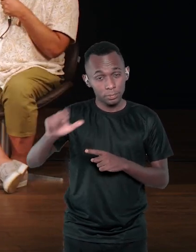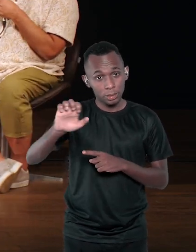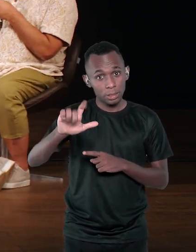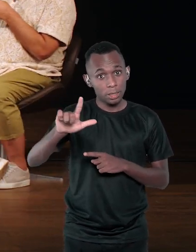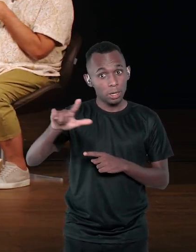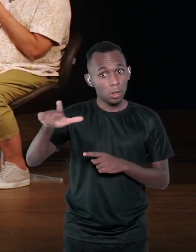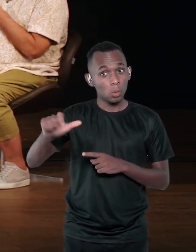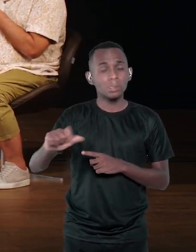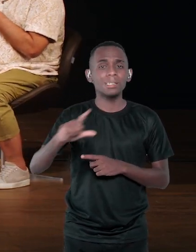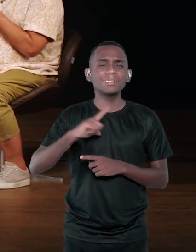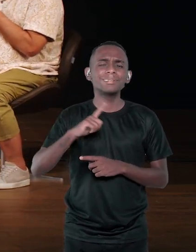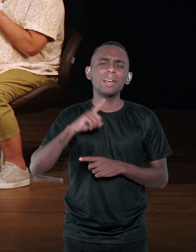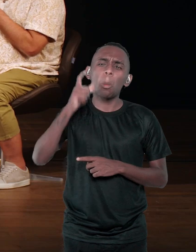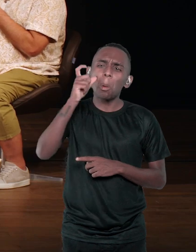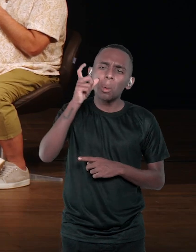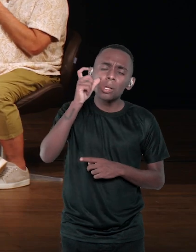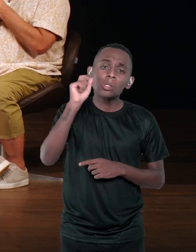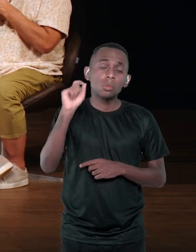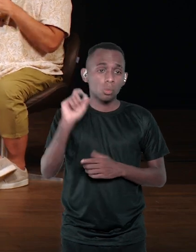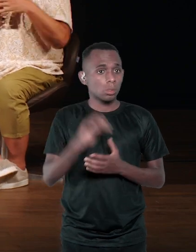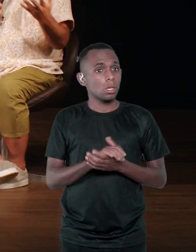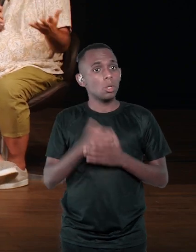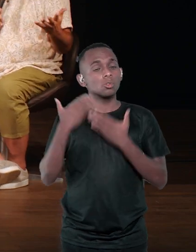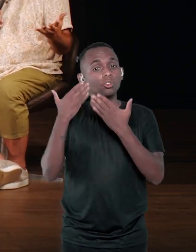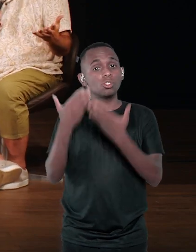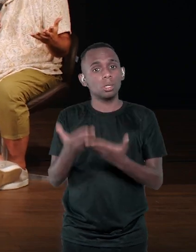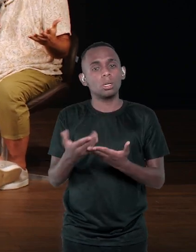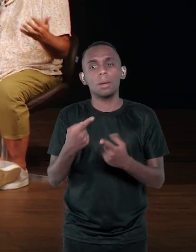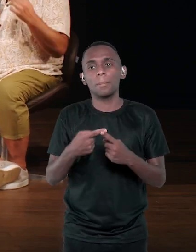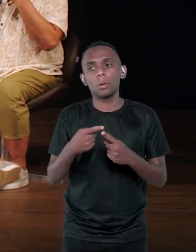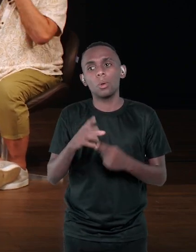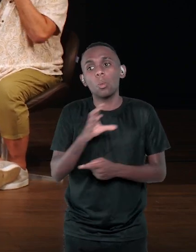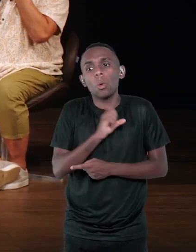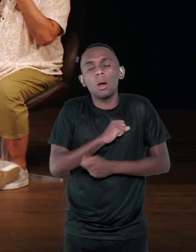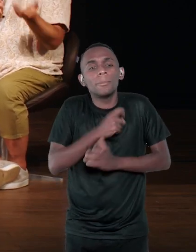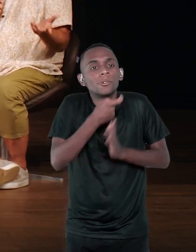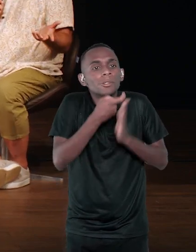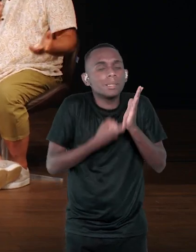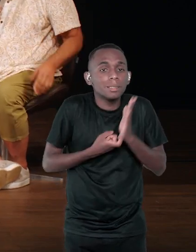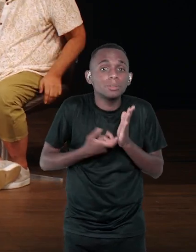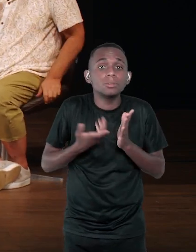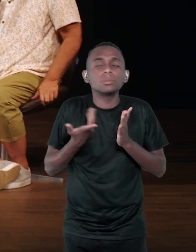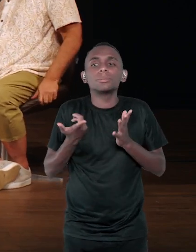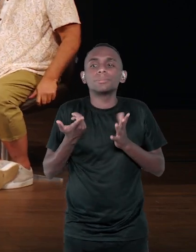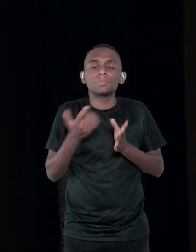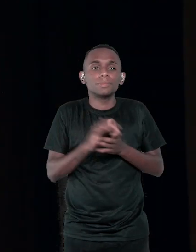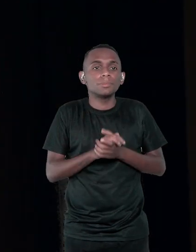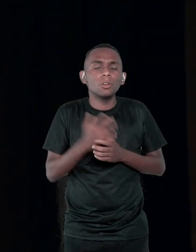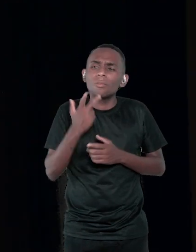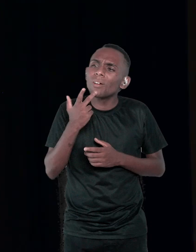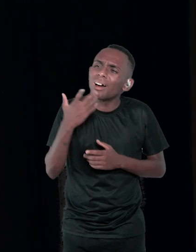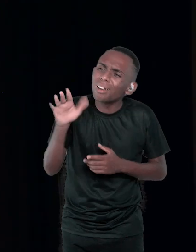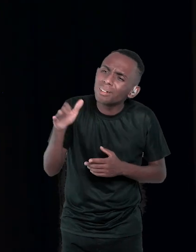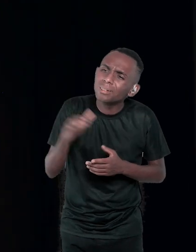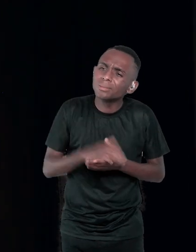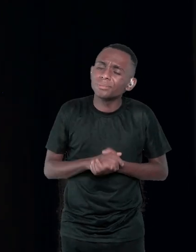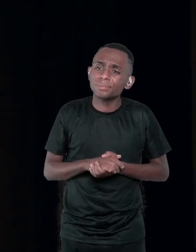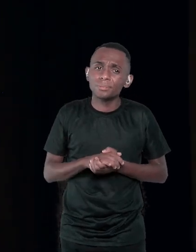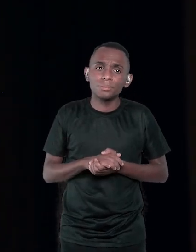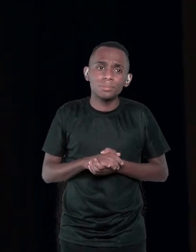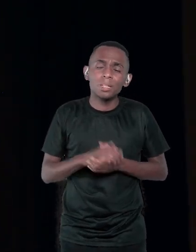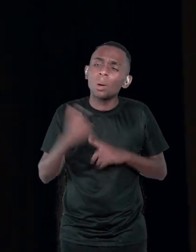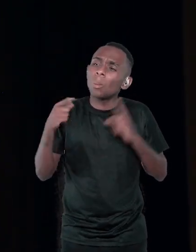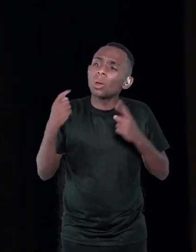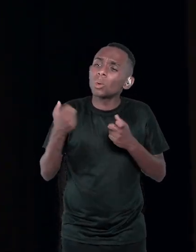coisa muito curiosa, logo que eu cheguei, e porque eu amo as palavras, eu falei, Elza, tem uma coisa muito louca.